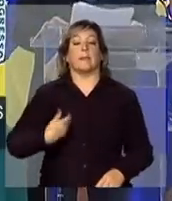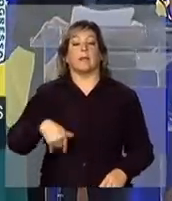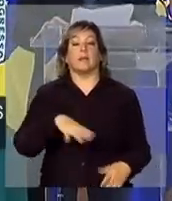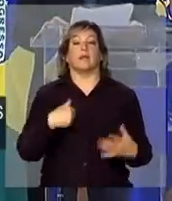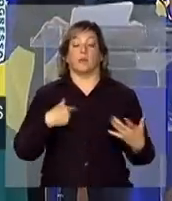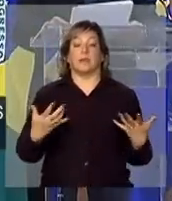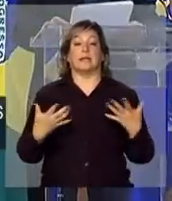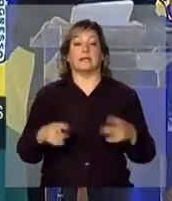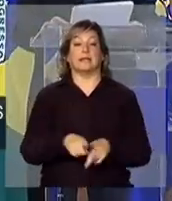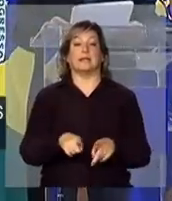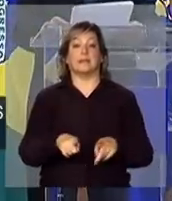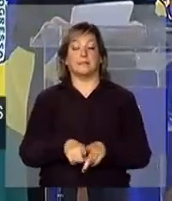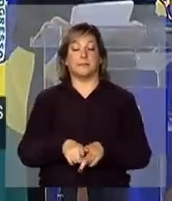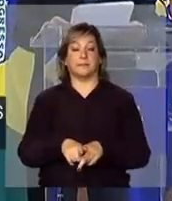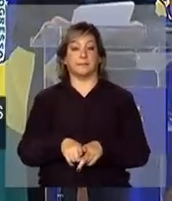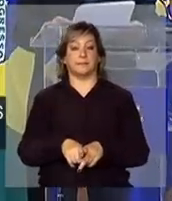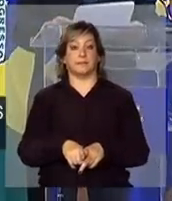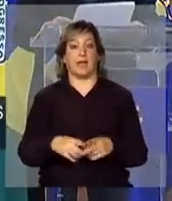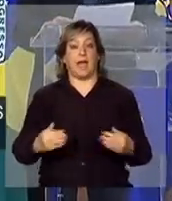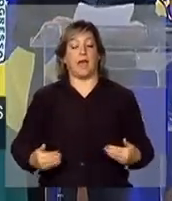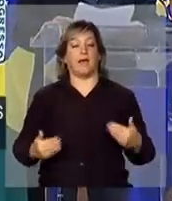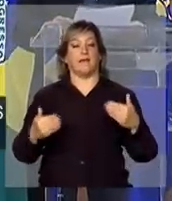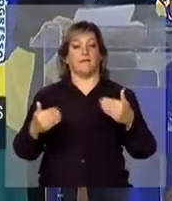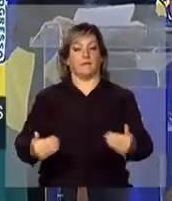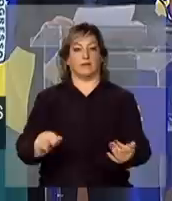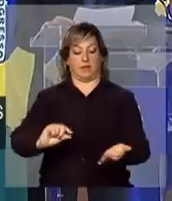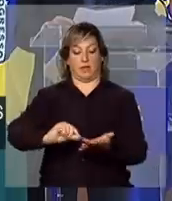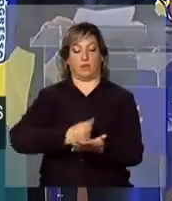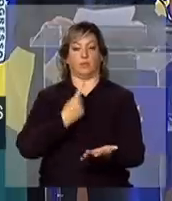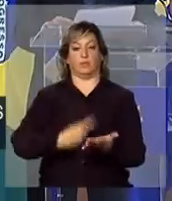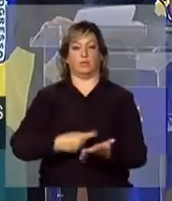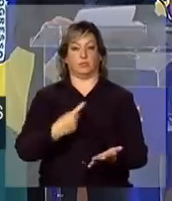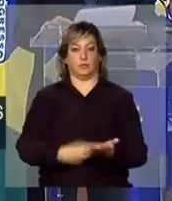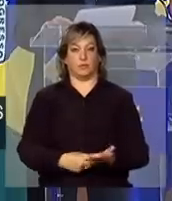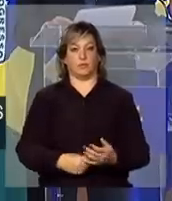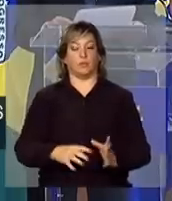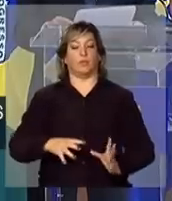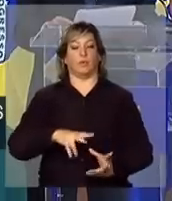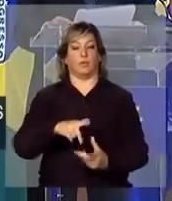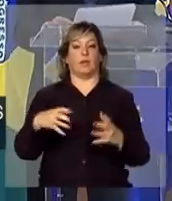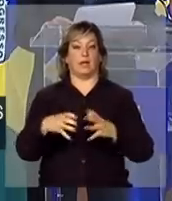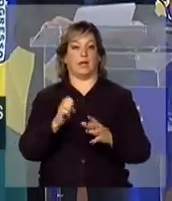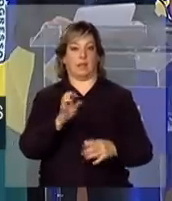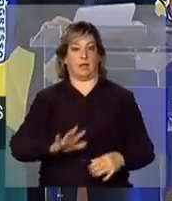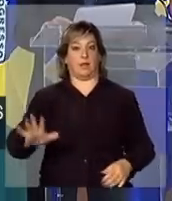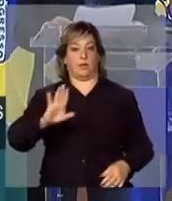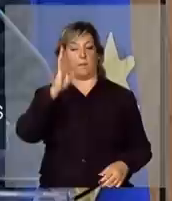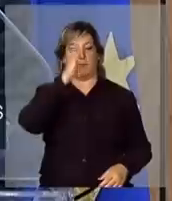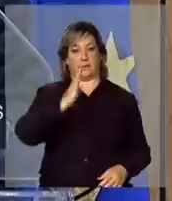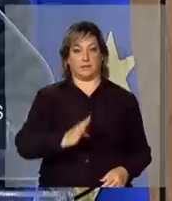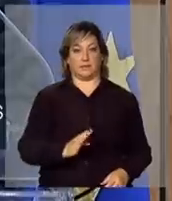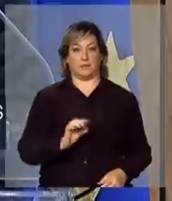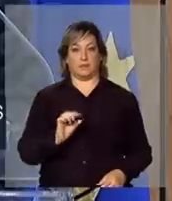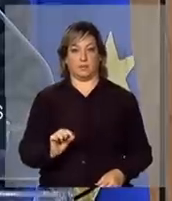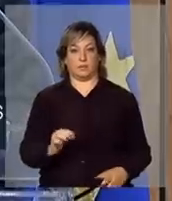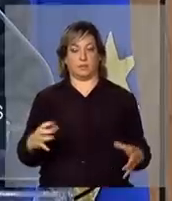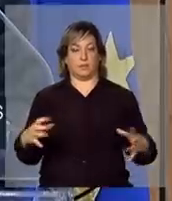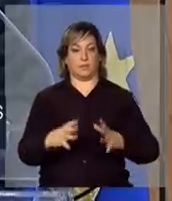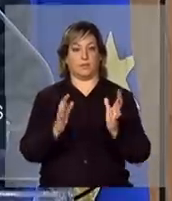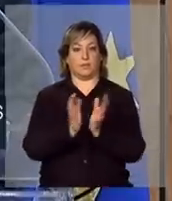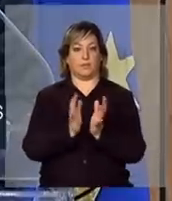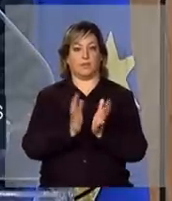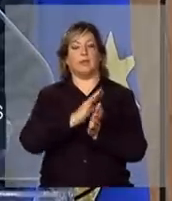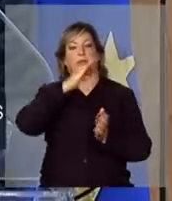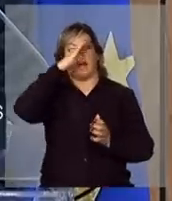avançar, tendo em vista a assinatura do Acordo Global entre a União Europeia e o Brasil, no domínio da aviação civil.